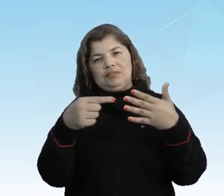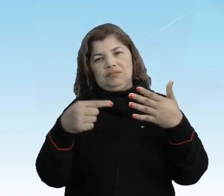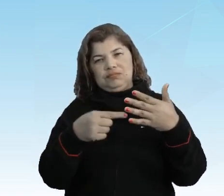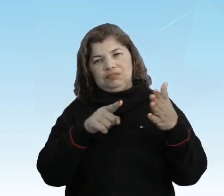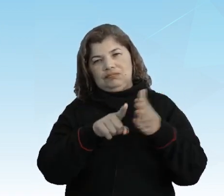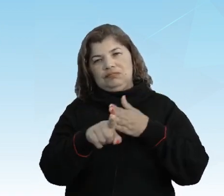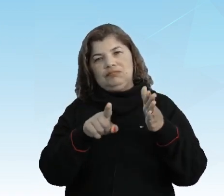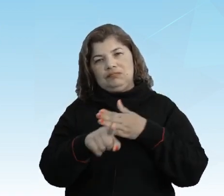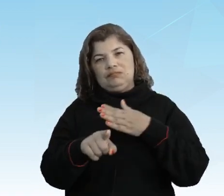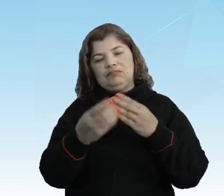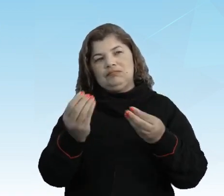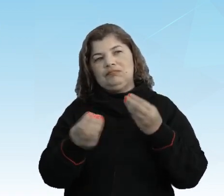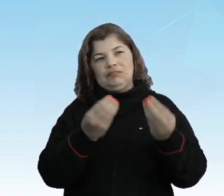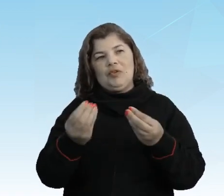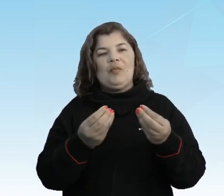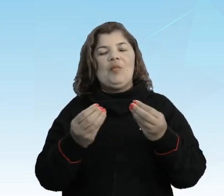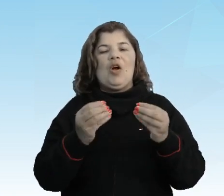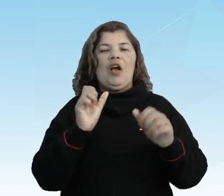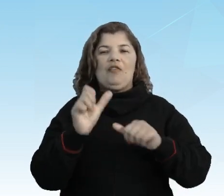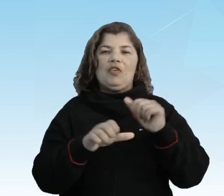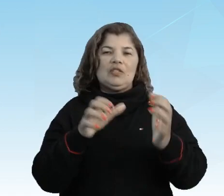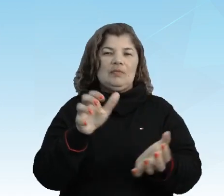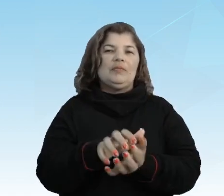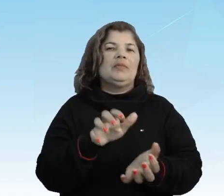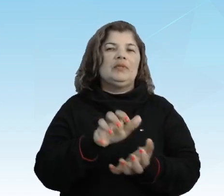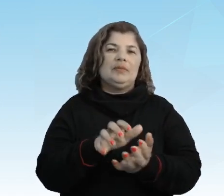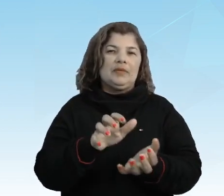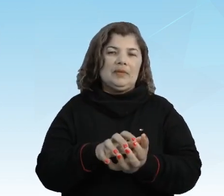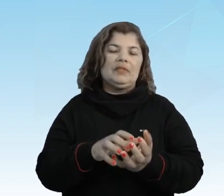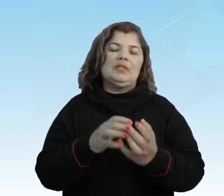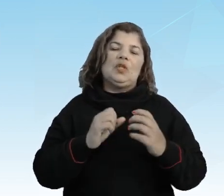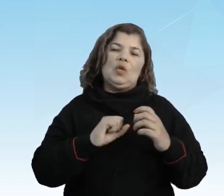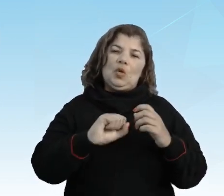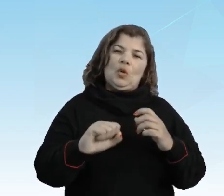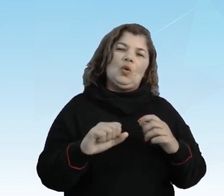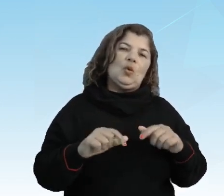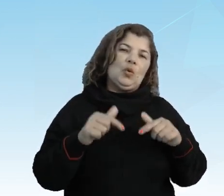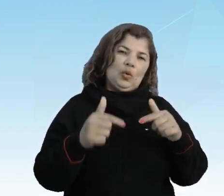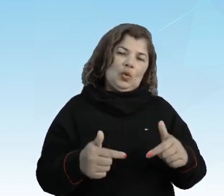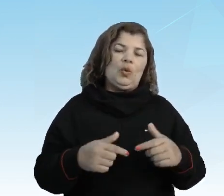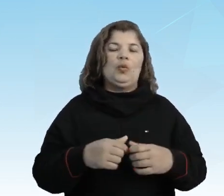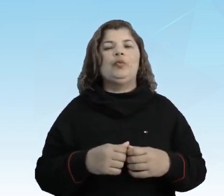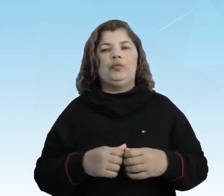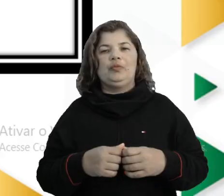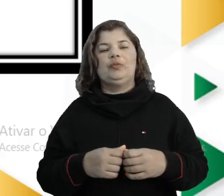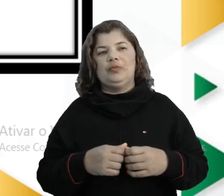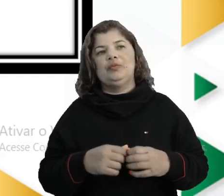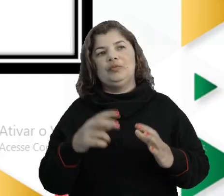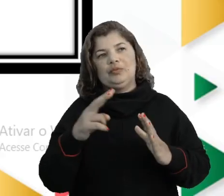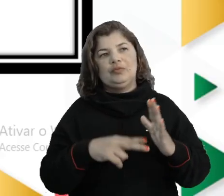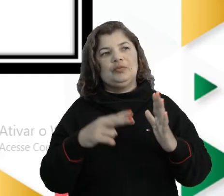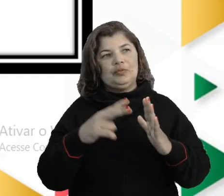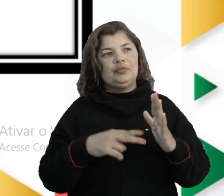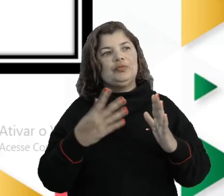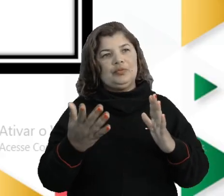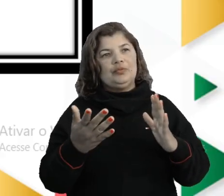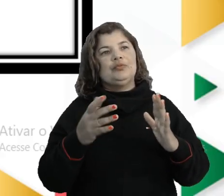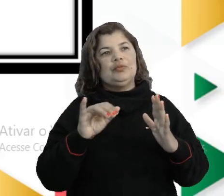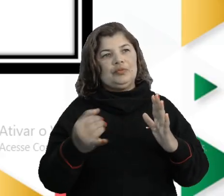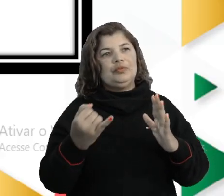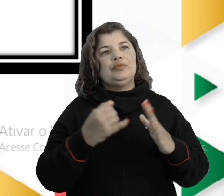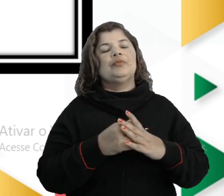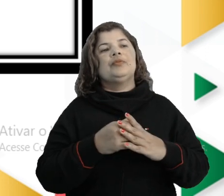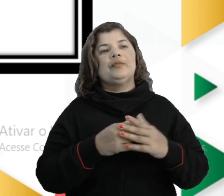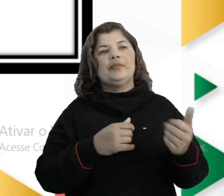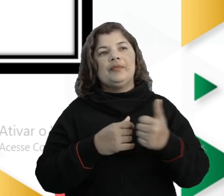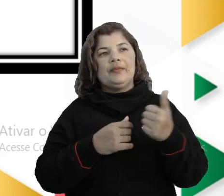que a Revolução Pernambucana, certo? Ela lutou. Eu vou ler, o senhor pode divulgar à vontade e comentar. Vamos lá.